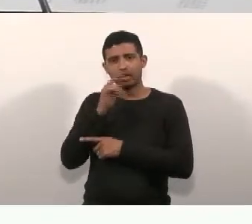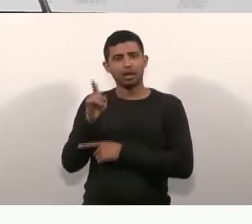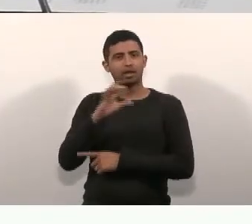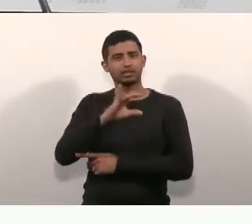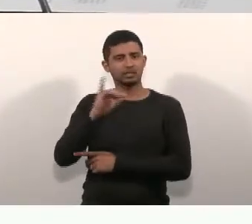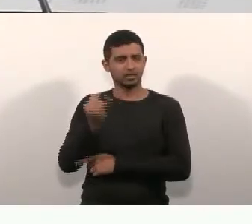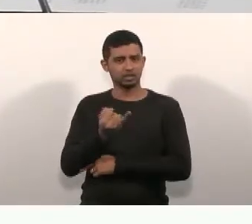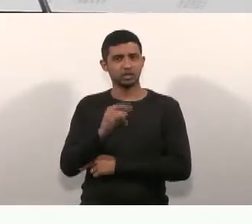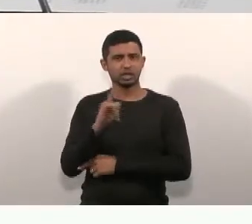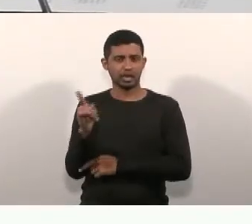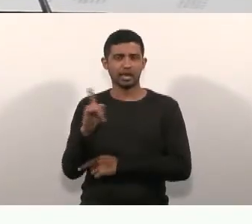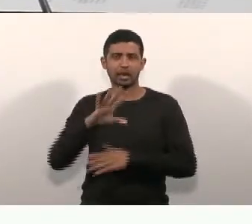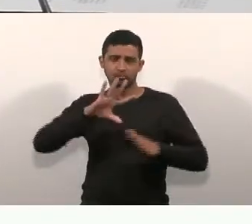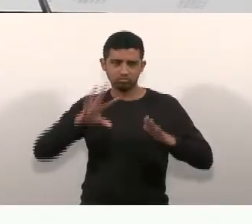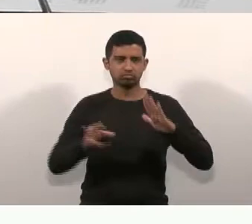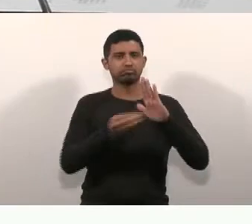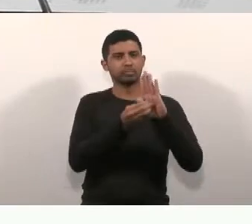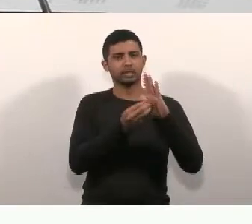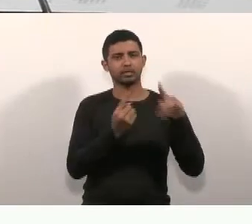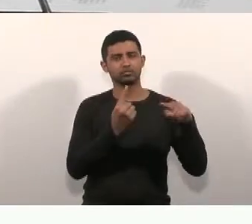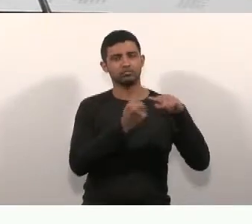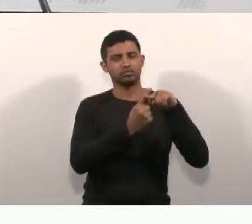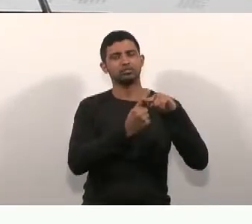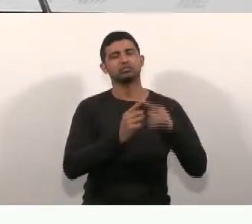fez uma emenda aditiva,